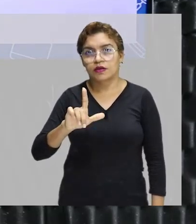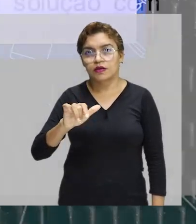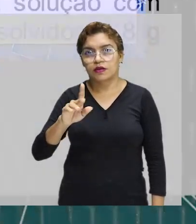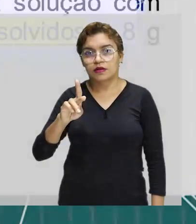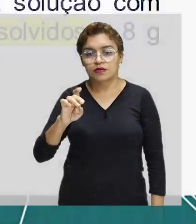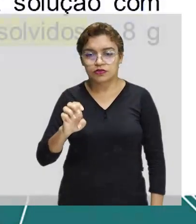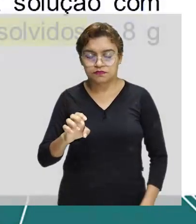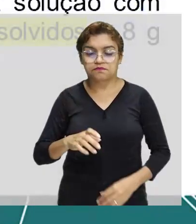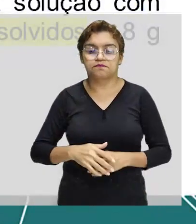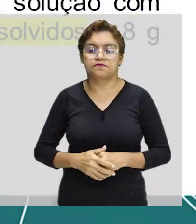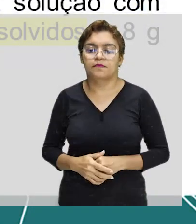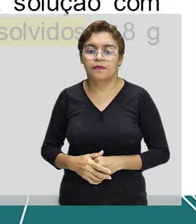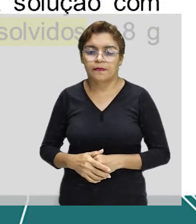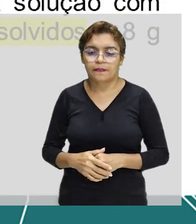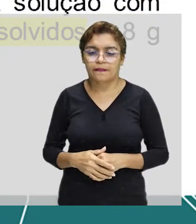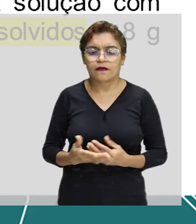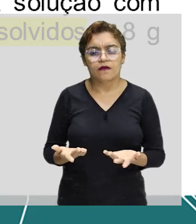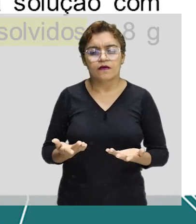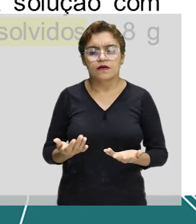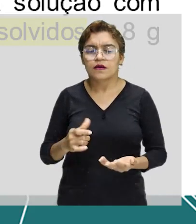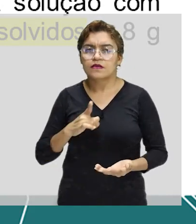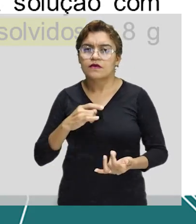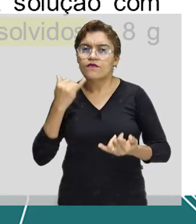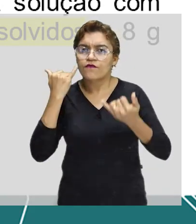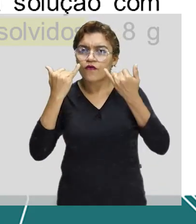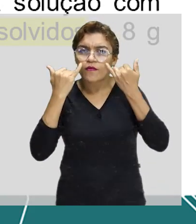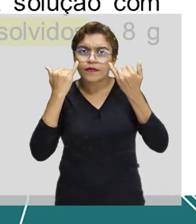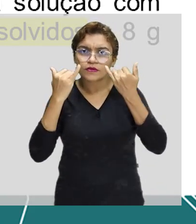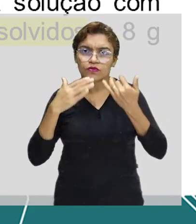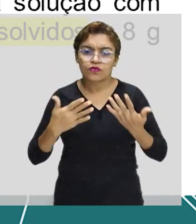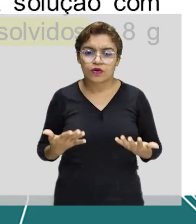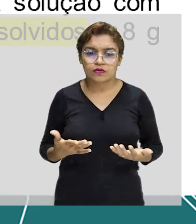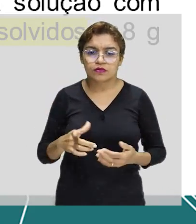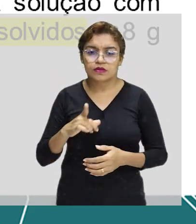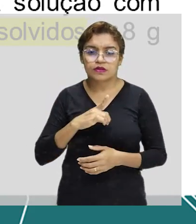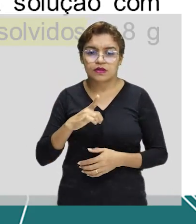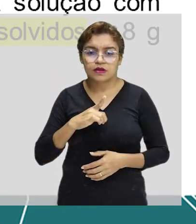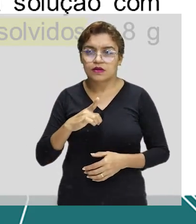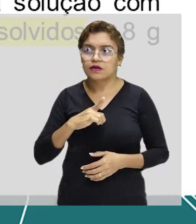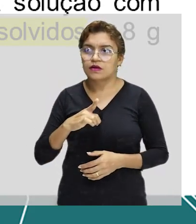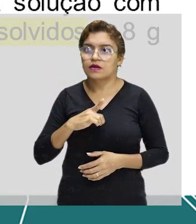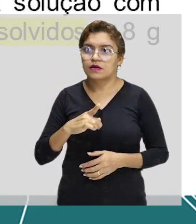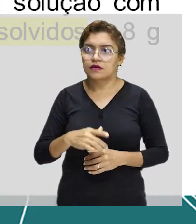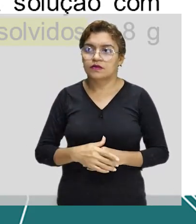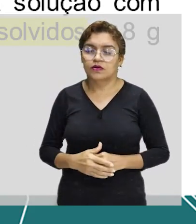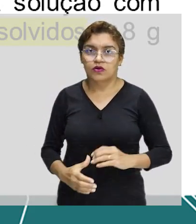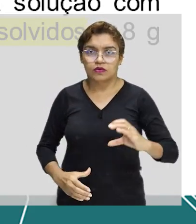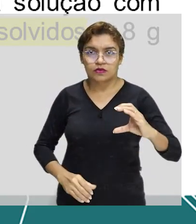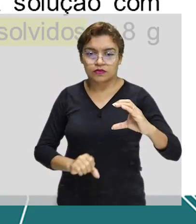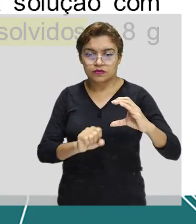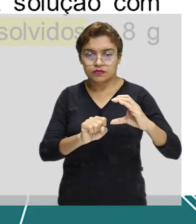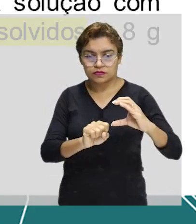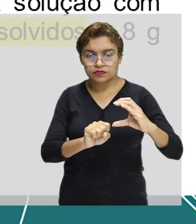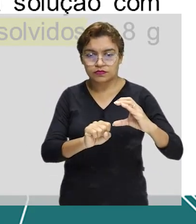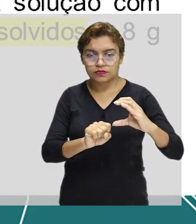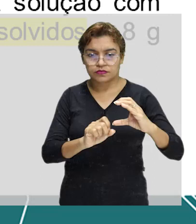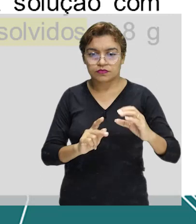lá. Quais são as nossas informações? Eu tenho que o coeficiente para o nitrato de